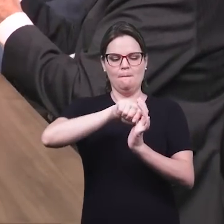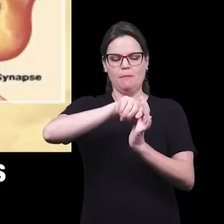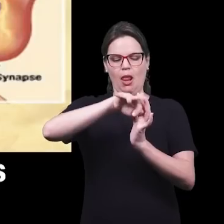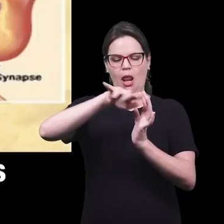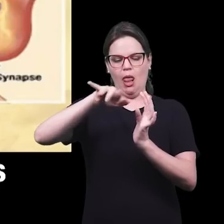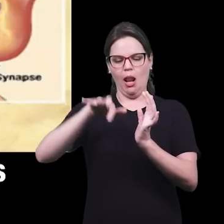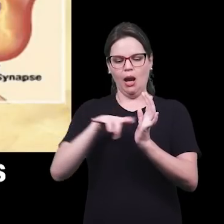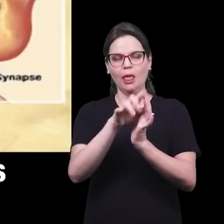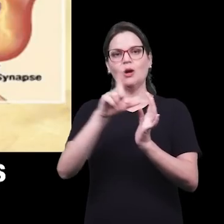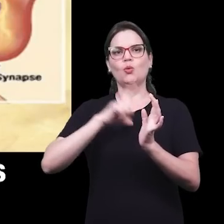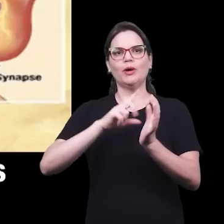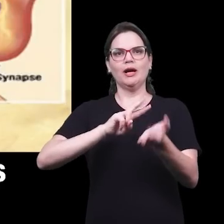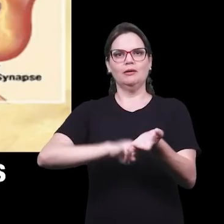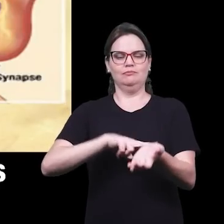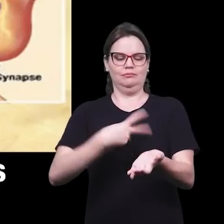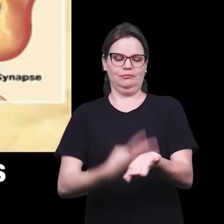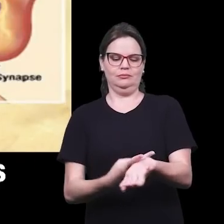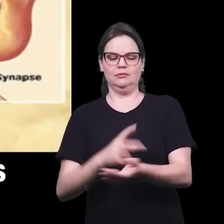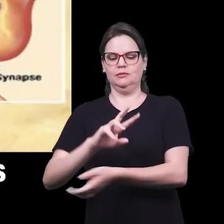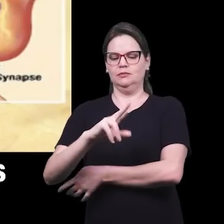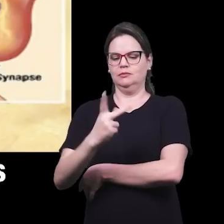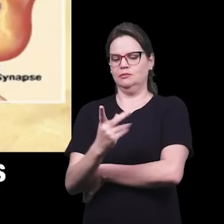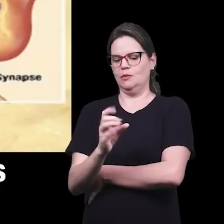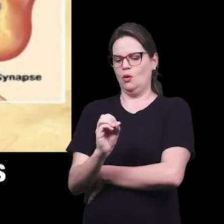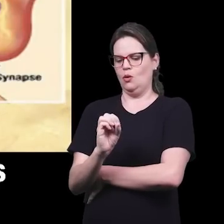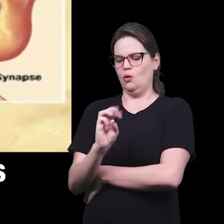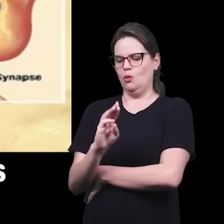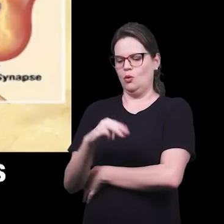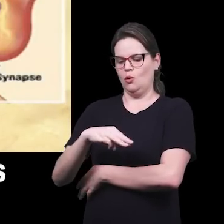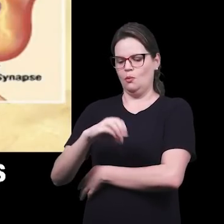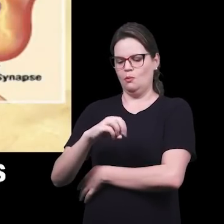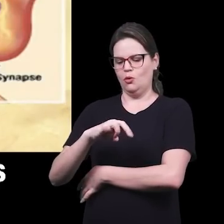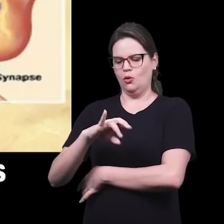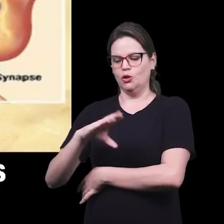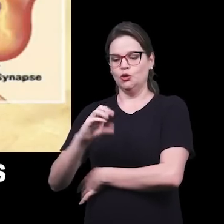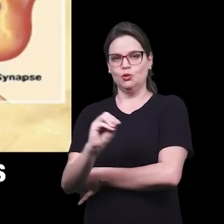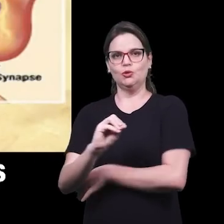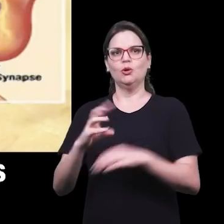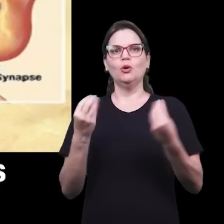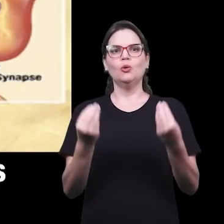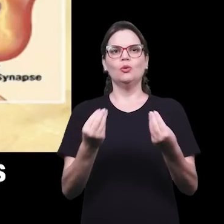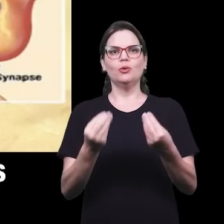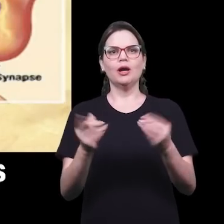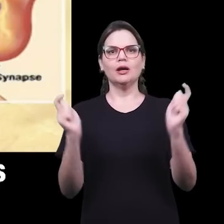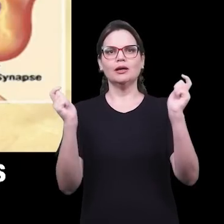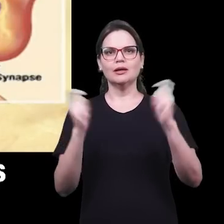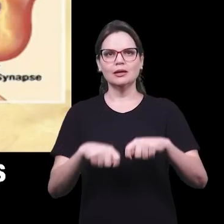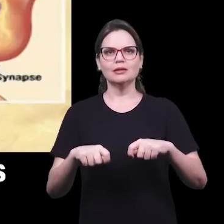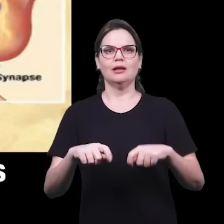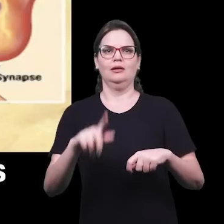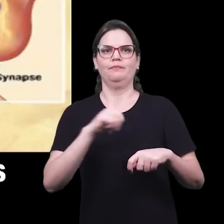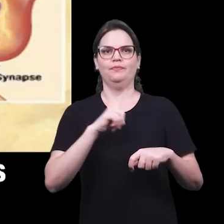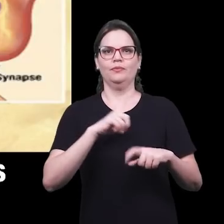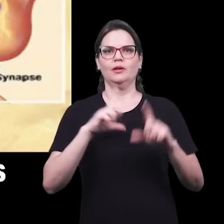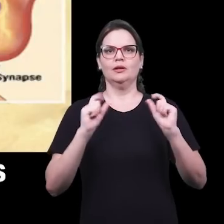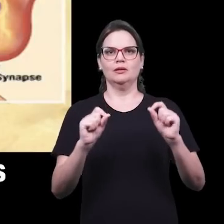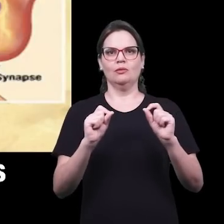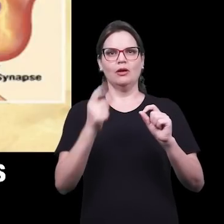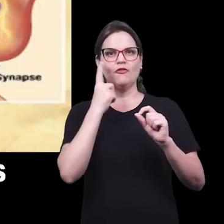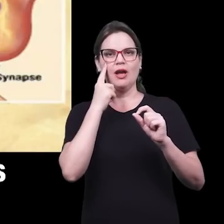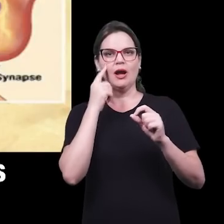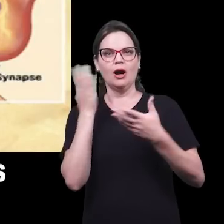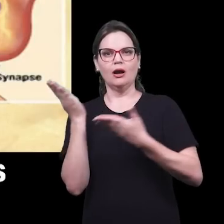hormônios, vários componentes que são gerados na interação microscópica entre as células